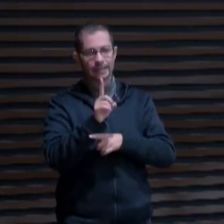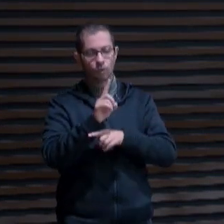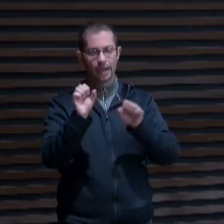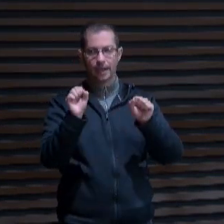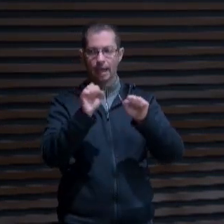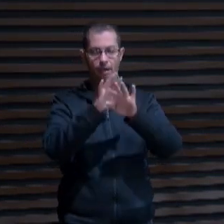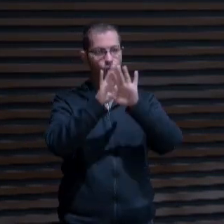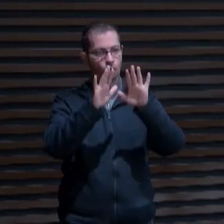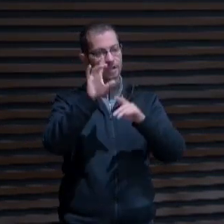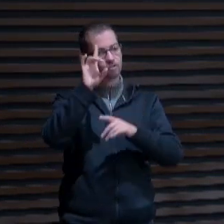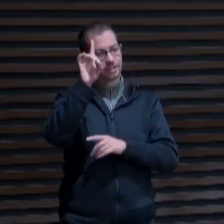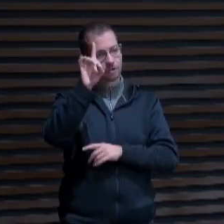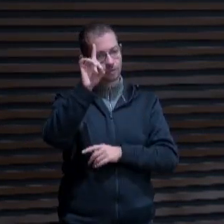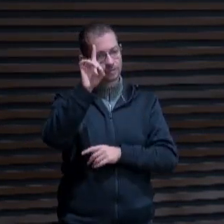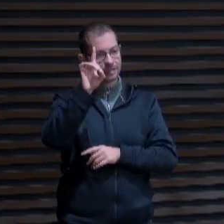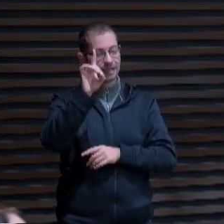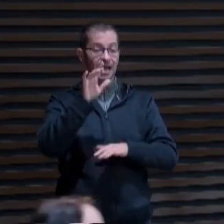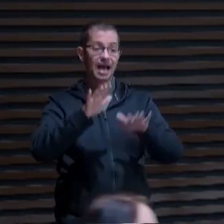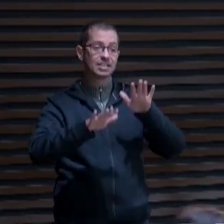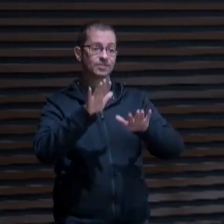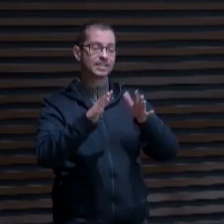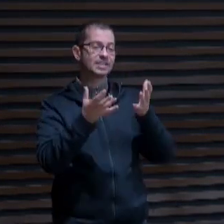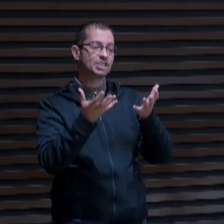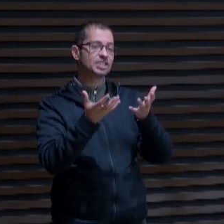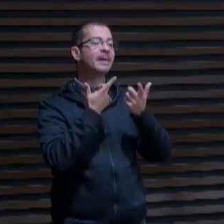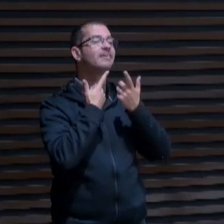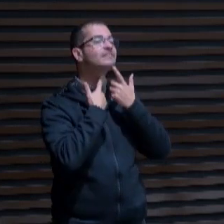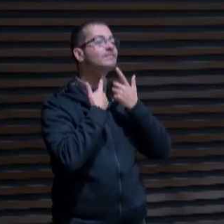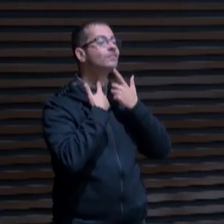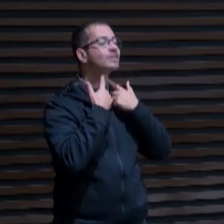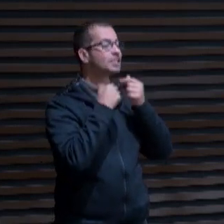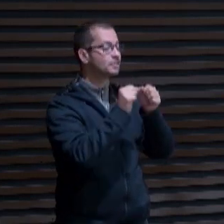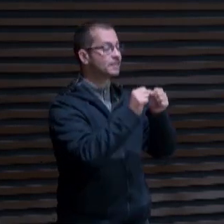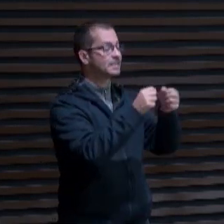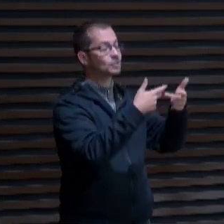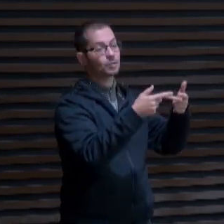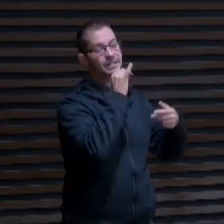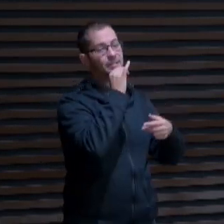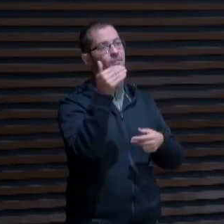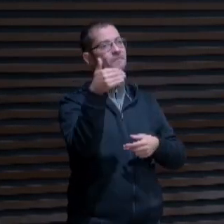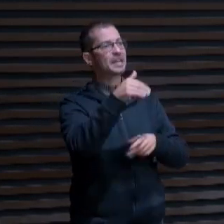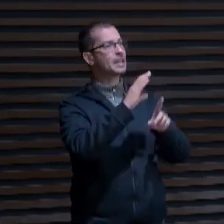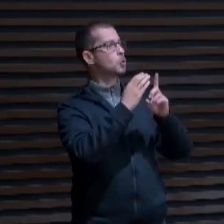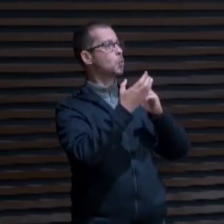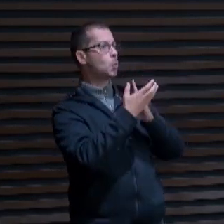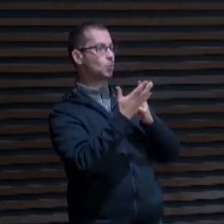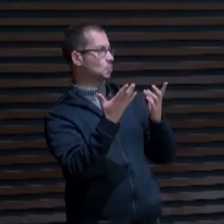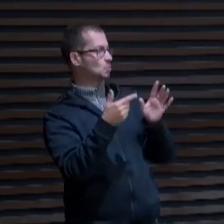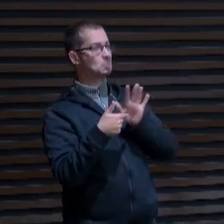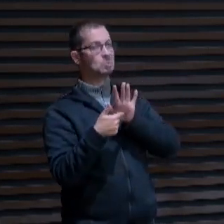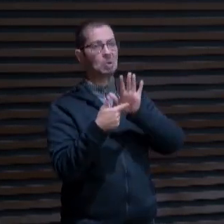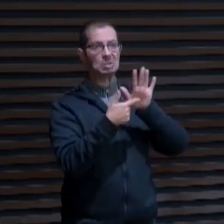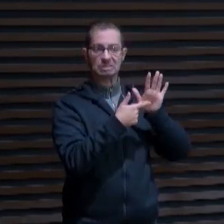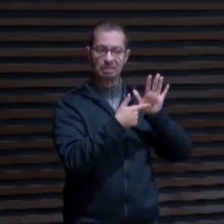Deus. É satisfazer a expectativa de quem vem a uma reunião. Isso é tão